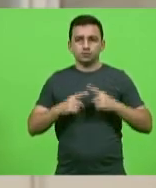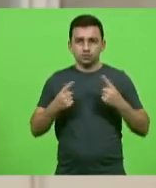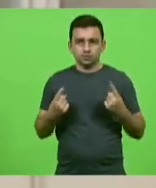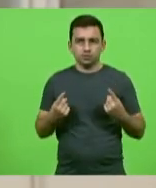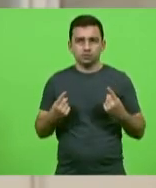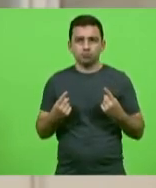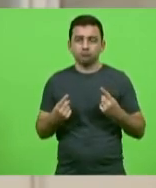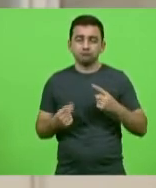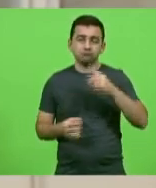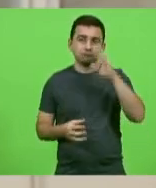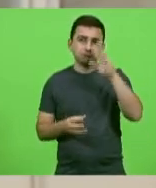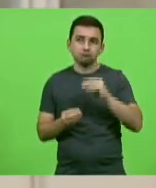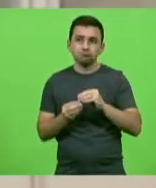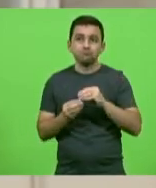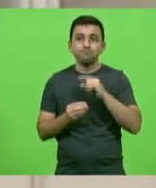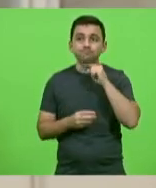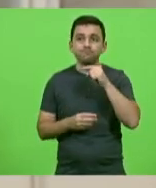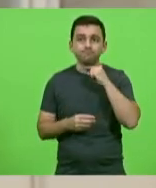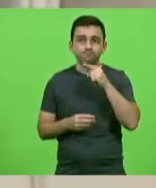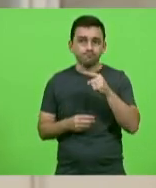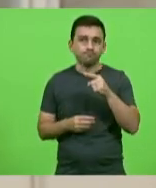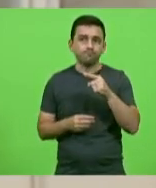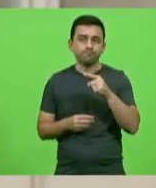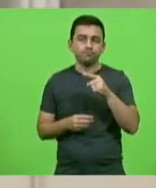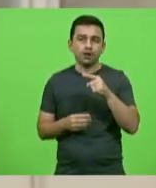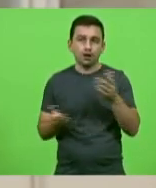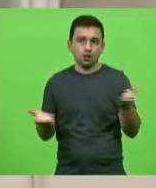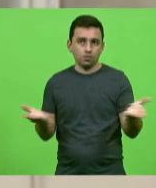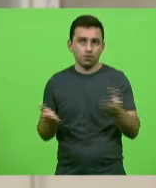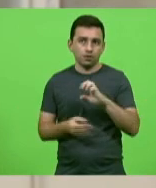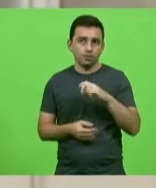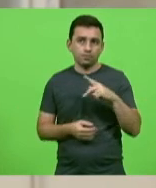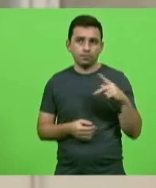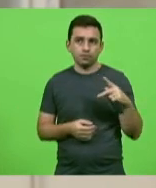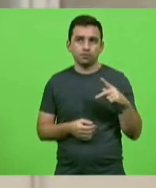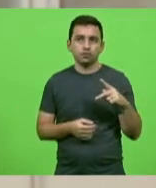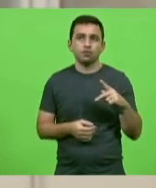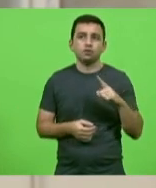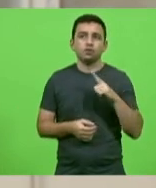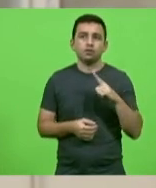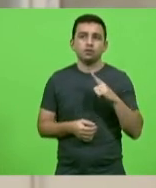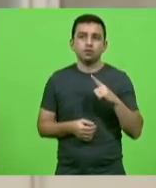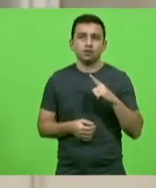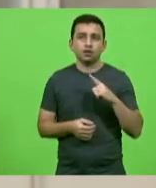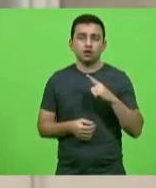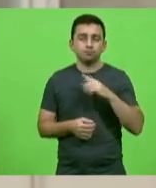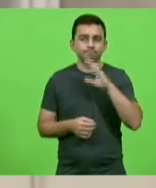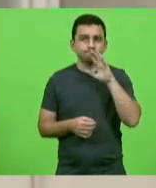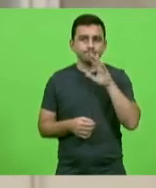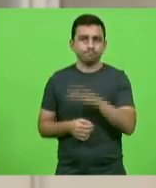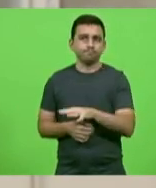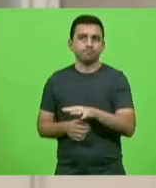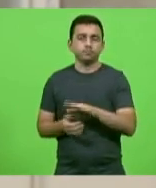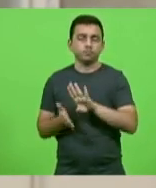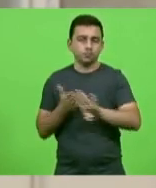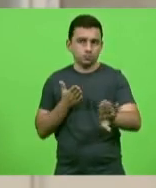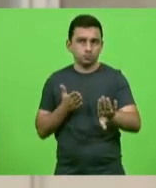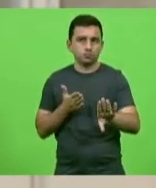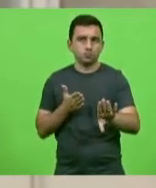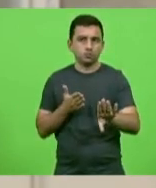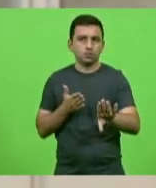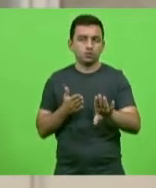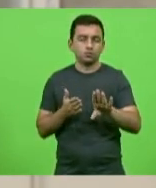aí em conclusão neste capítulo impõe-se a rejeição da denúncia no